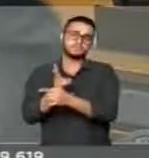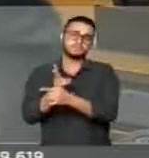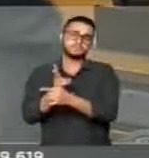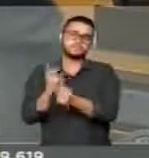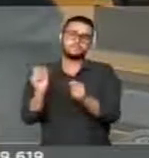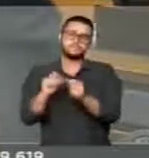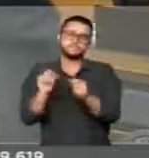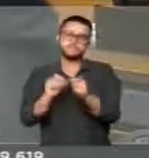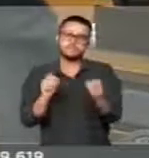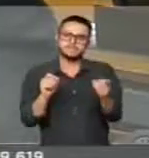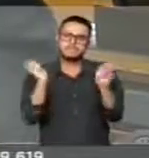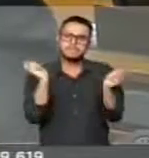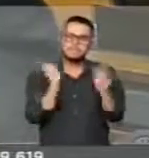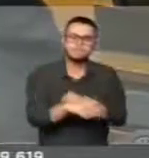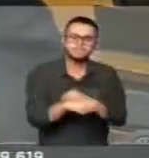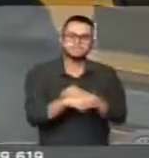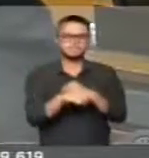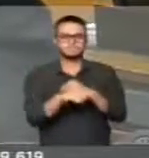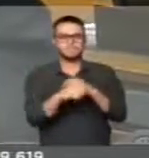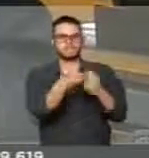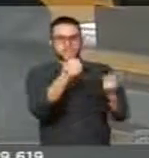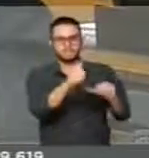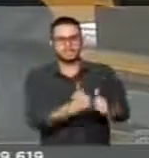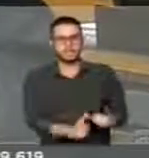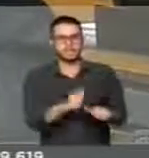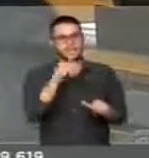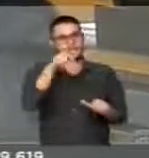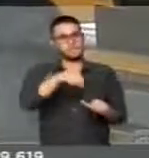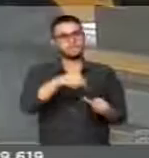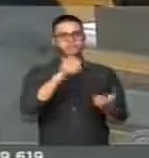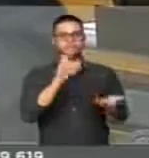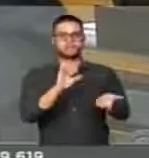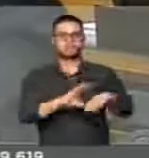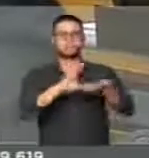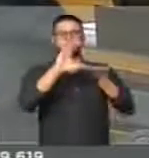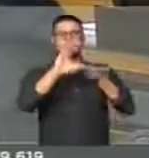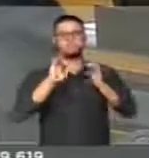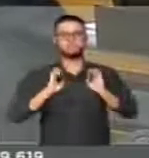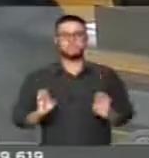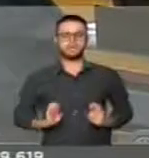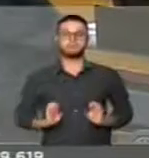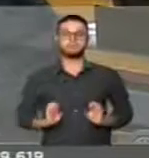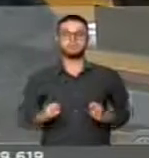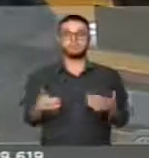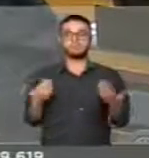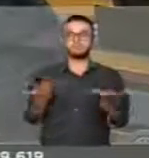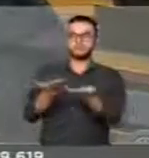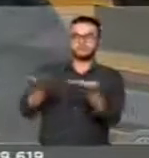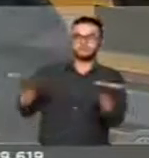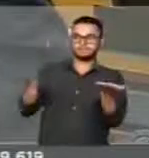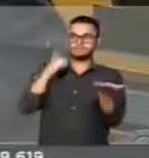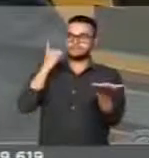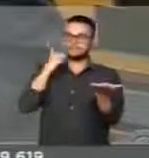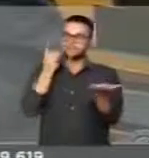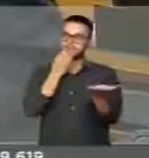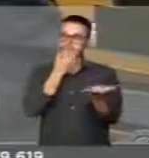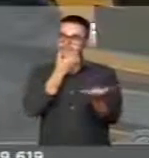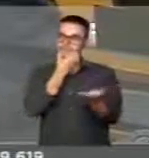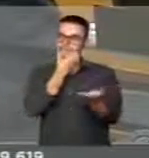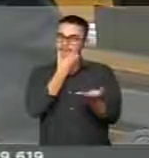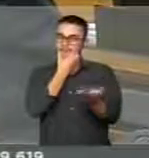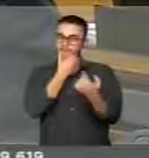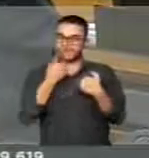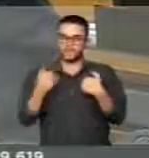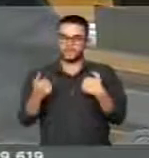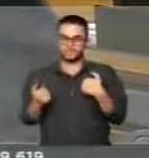esta possibilidade de ser avaliada aqui no Conselho de Ética. Ora, senhores e senhoras deputados, eu,